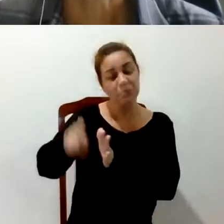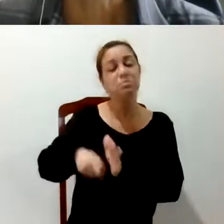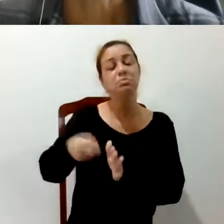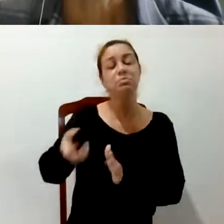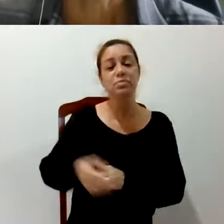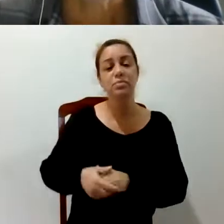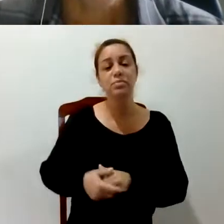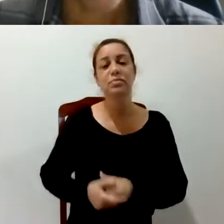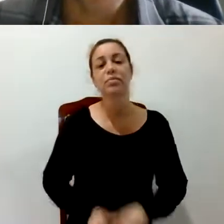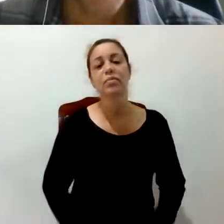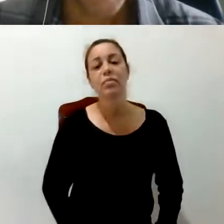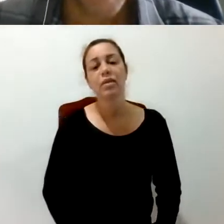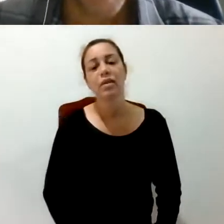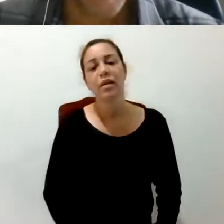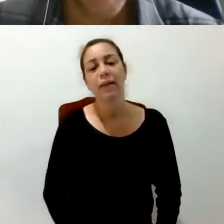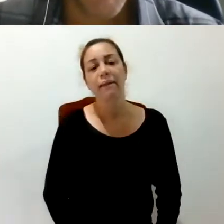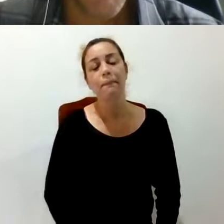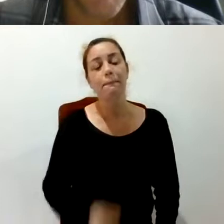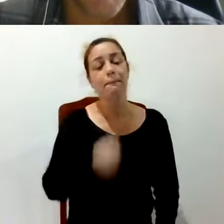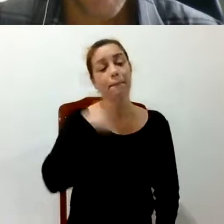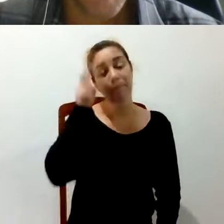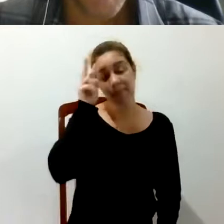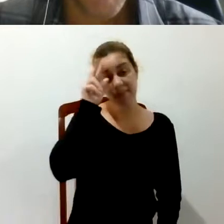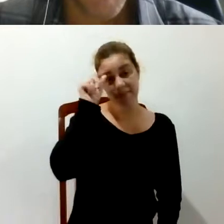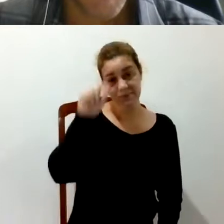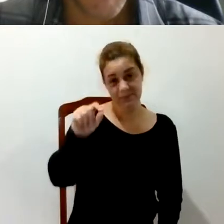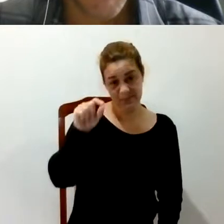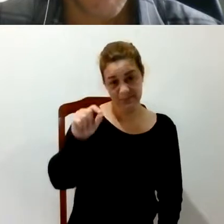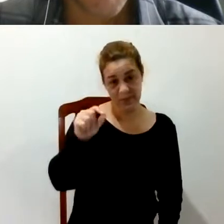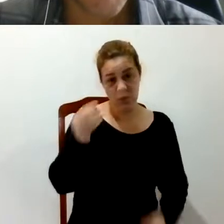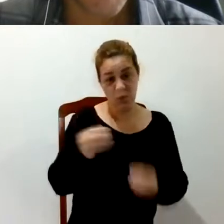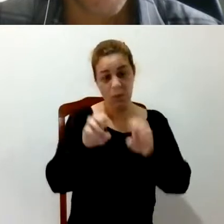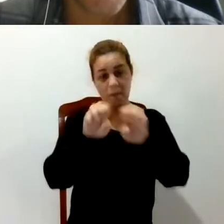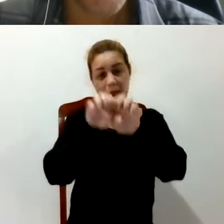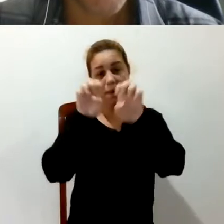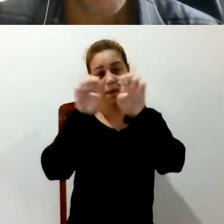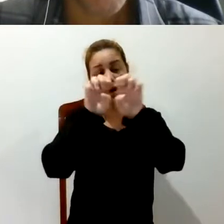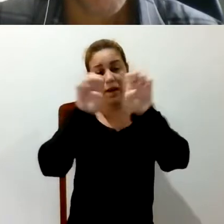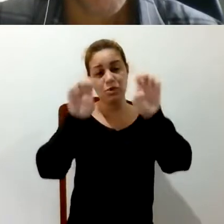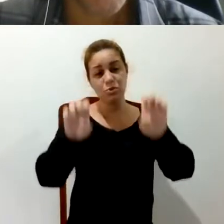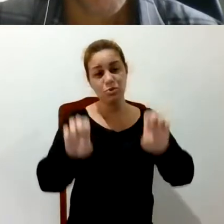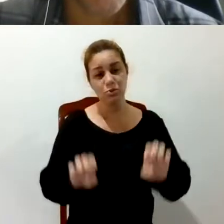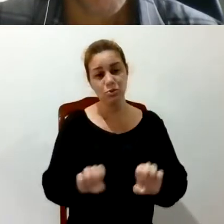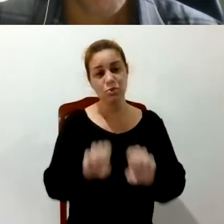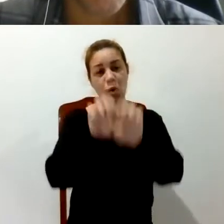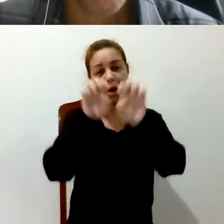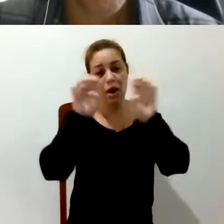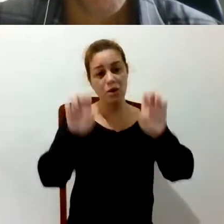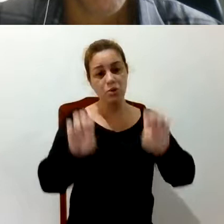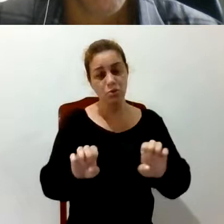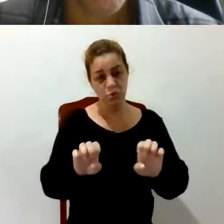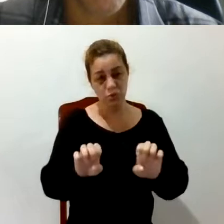Eu fico pensando assim, eu lembrando de uma estrutura, né, de uma escola do Estado, um curso técnico